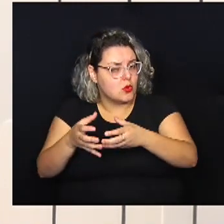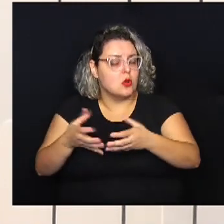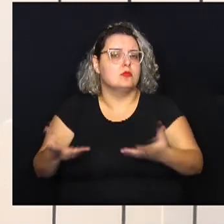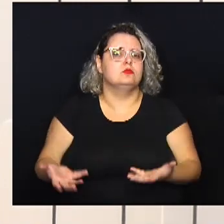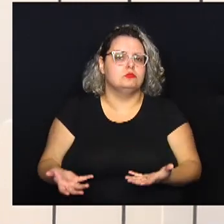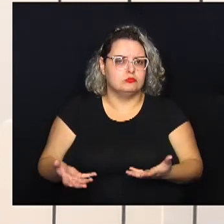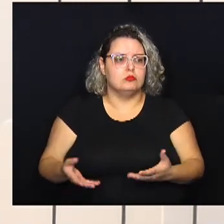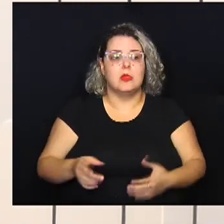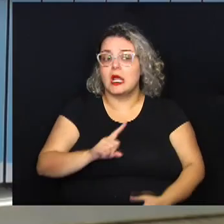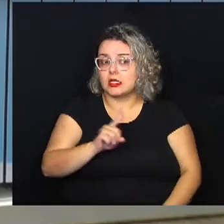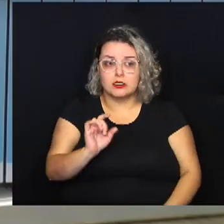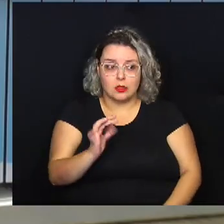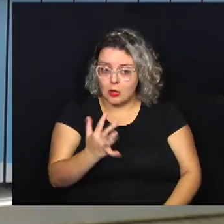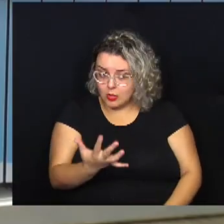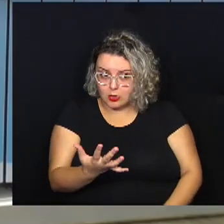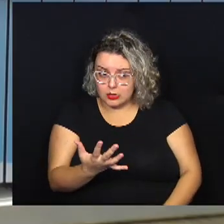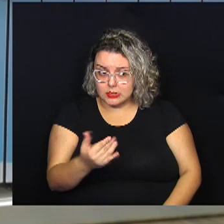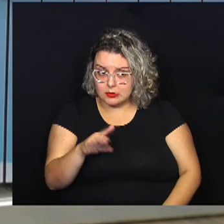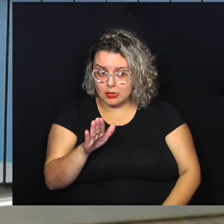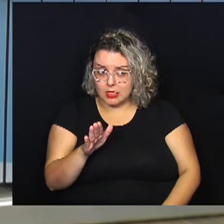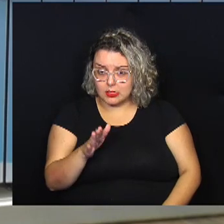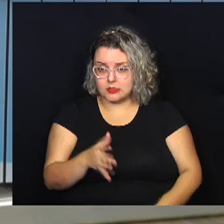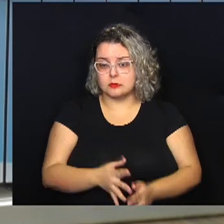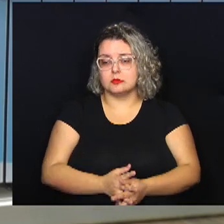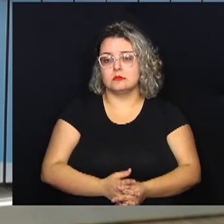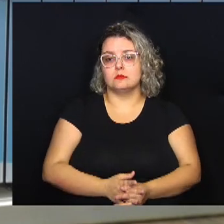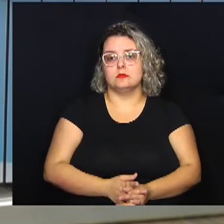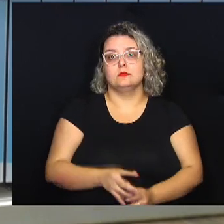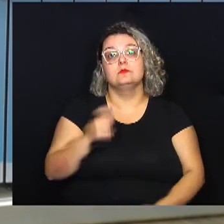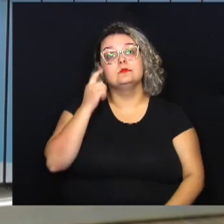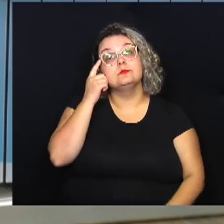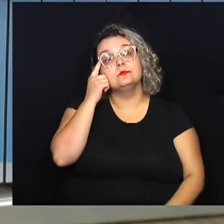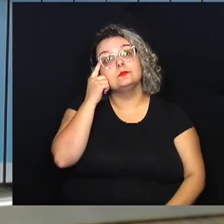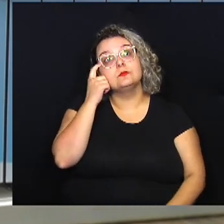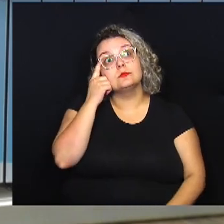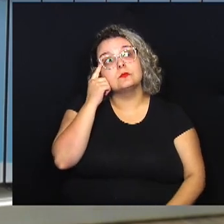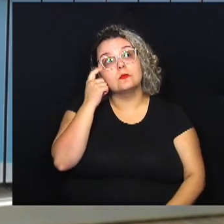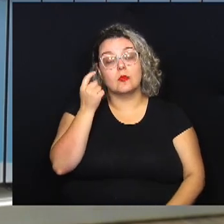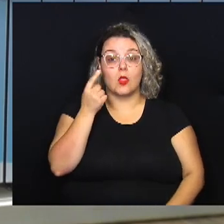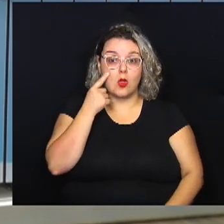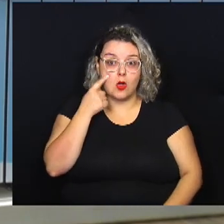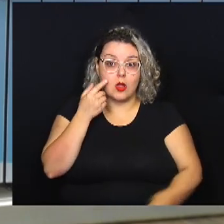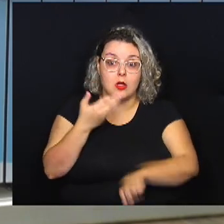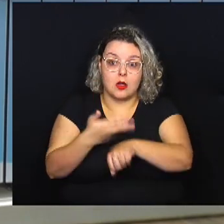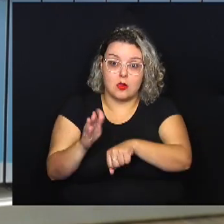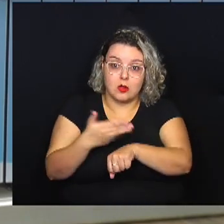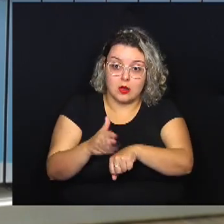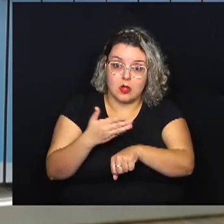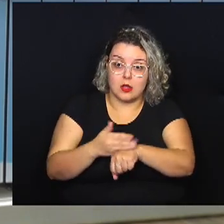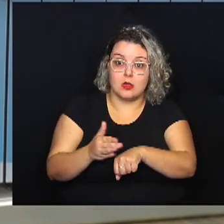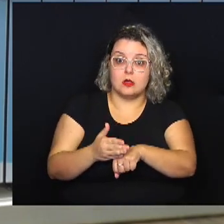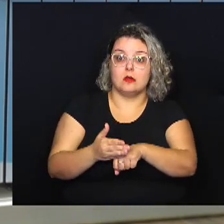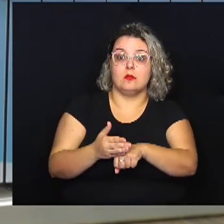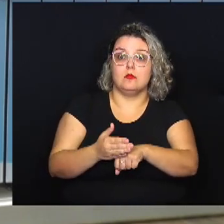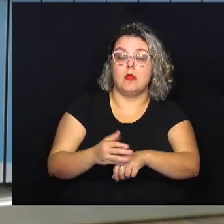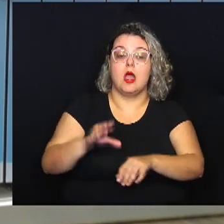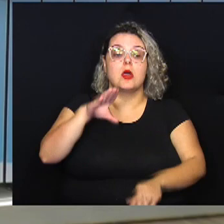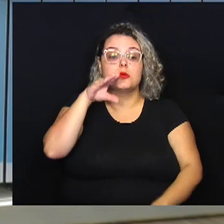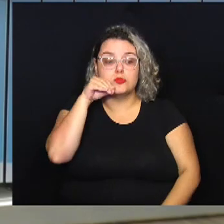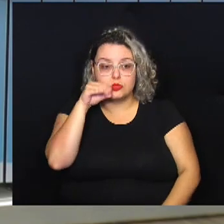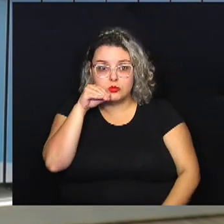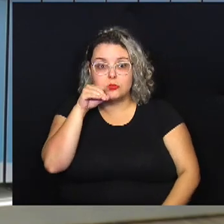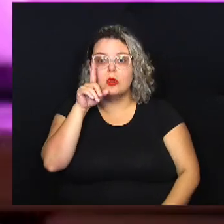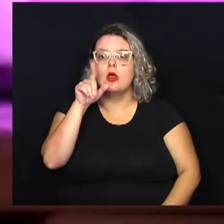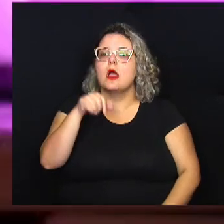que isso não aconteça mais? Olha, treinamento e atenção para os funcionários é